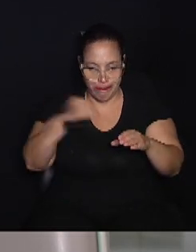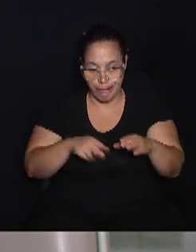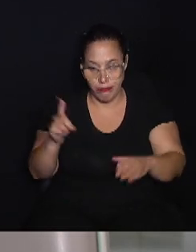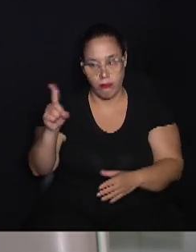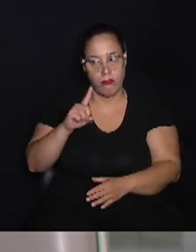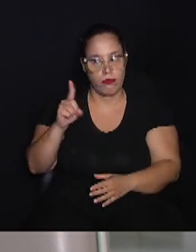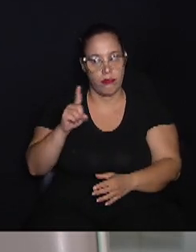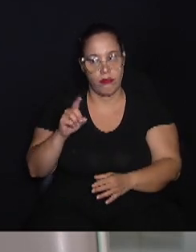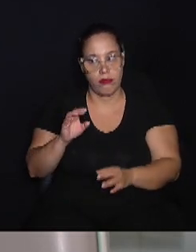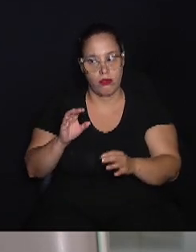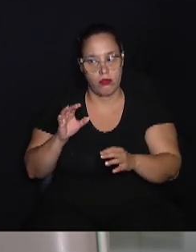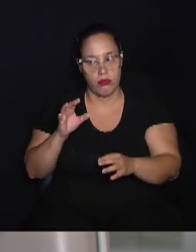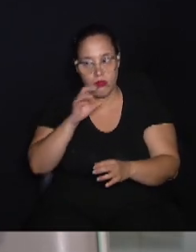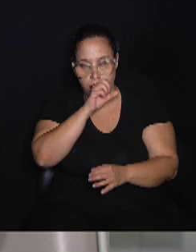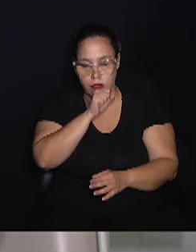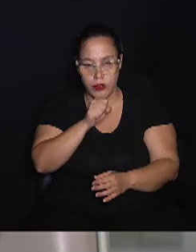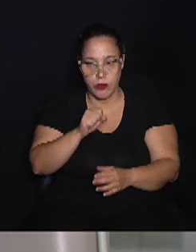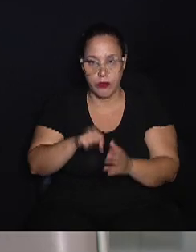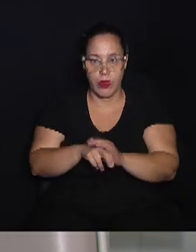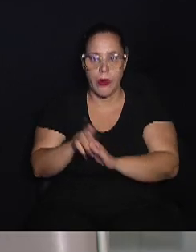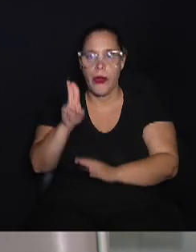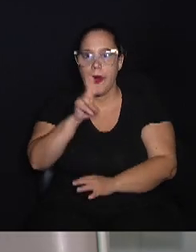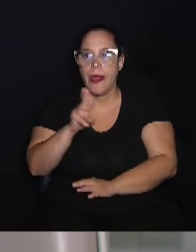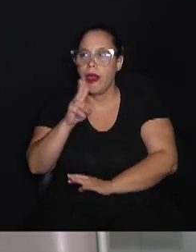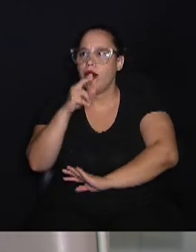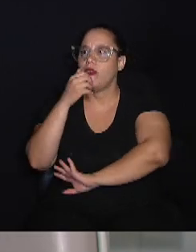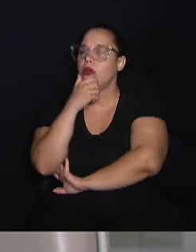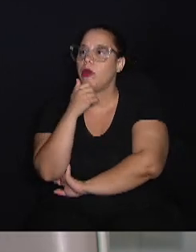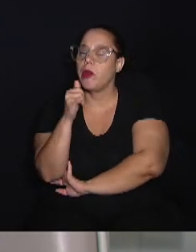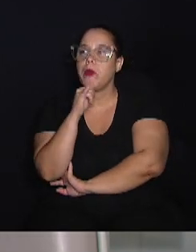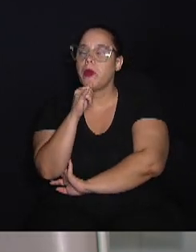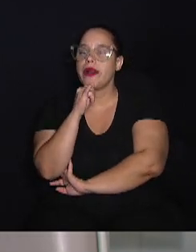automática Ah eu uso